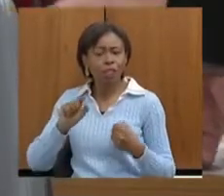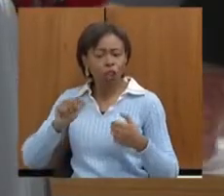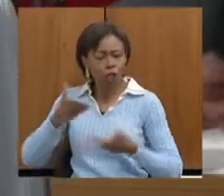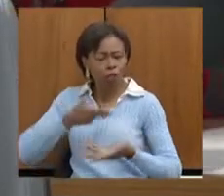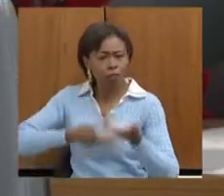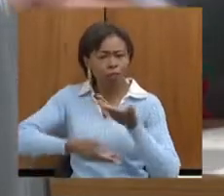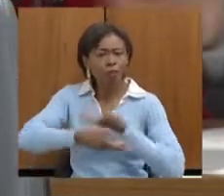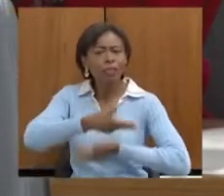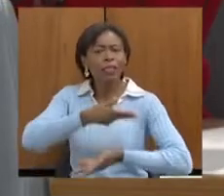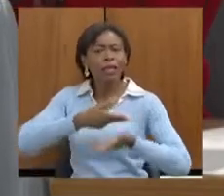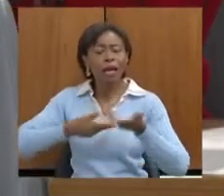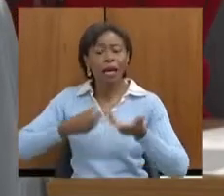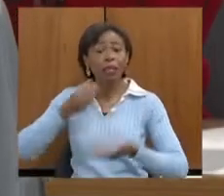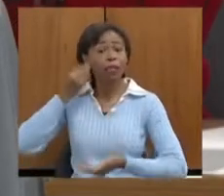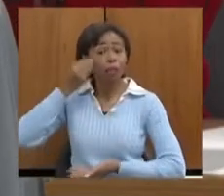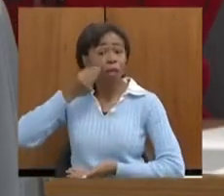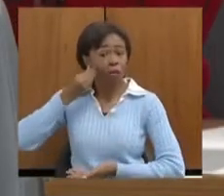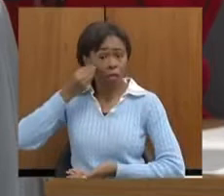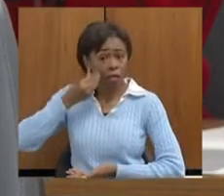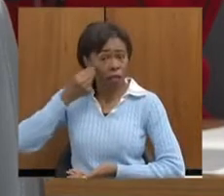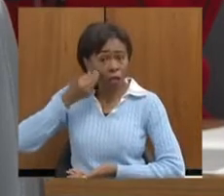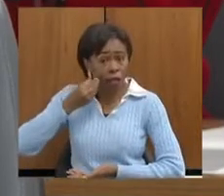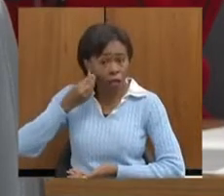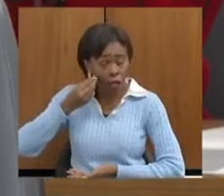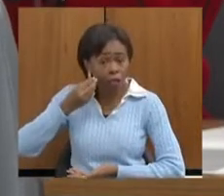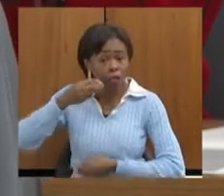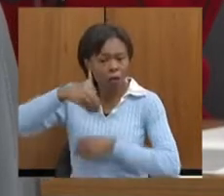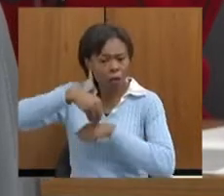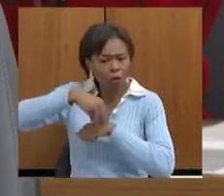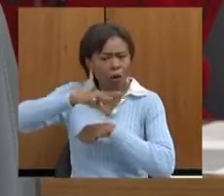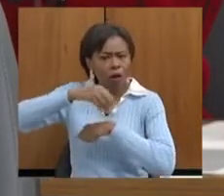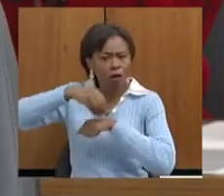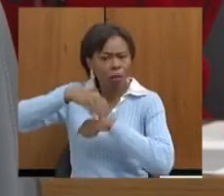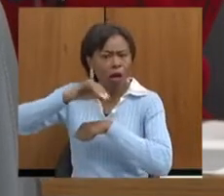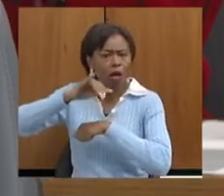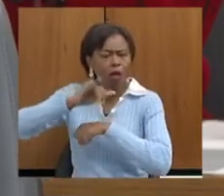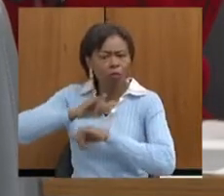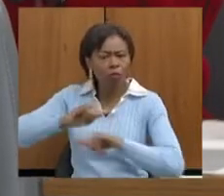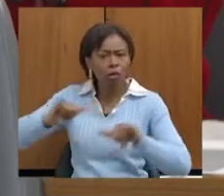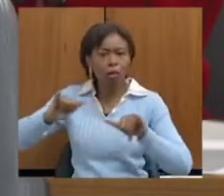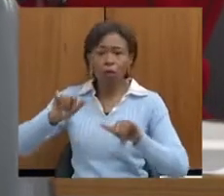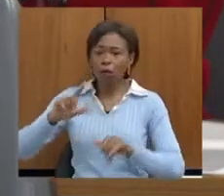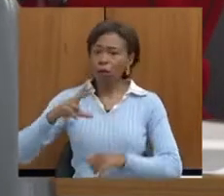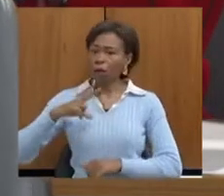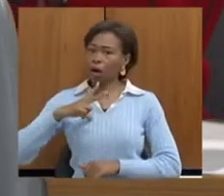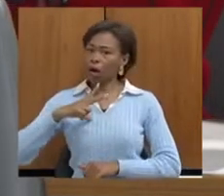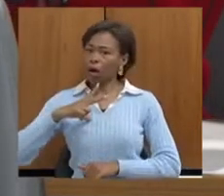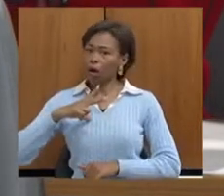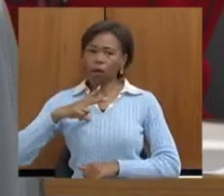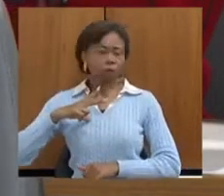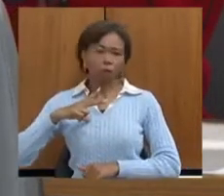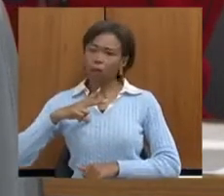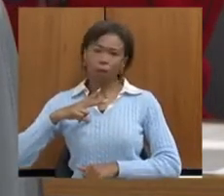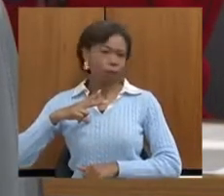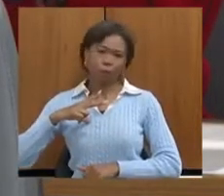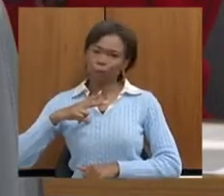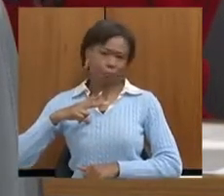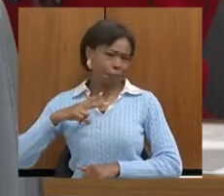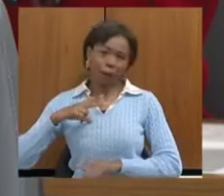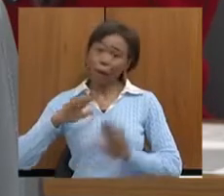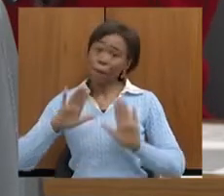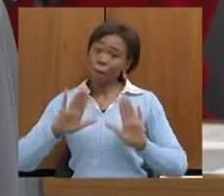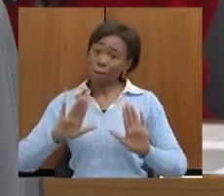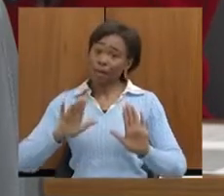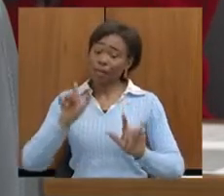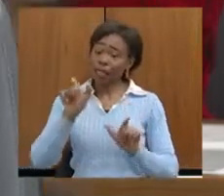conosco essa vivência delas nunca como uma coisa individual mas sempre